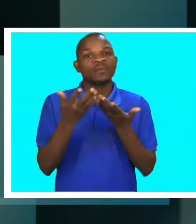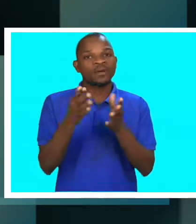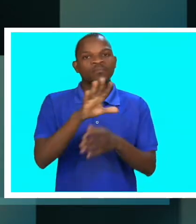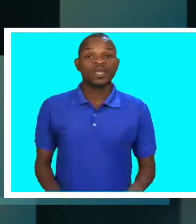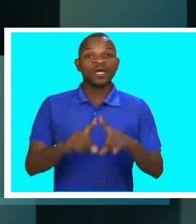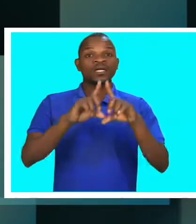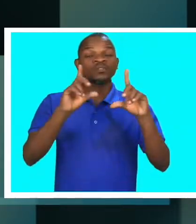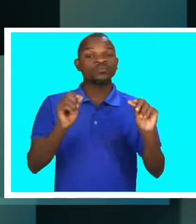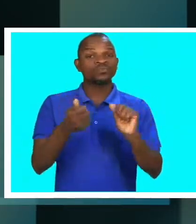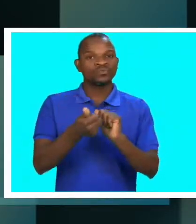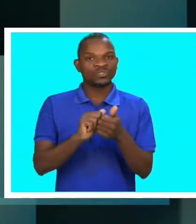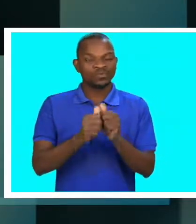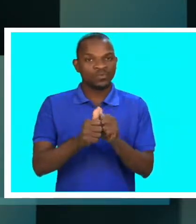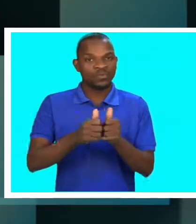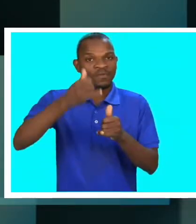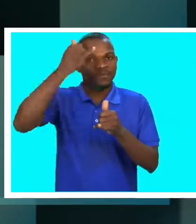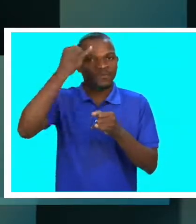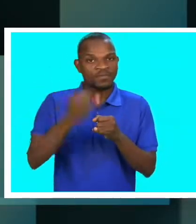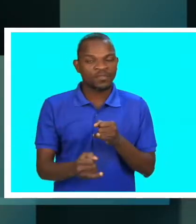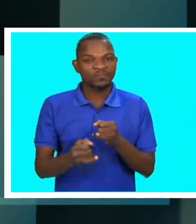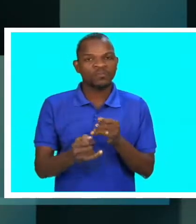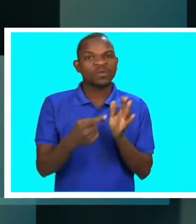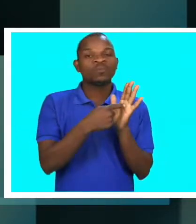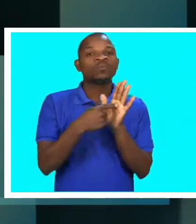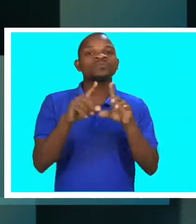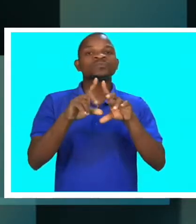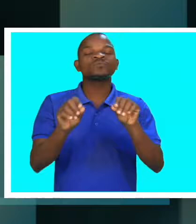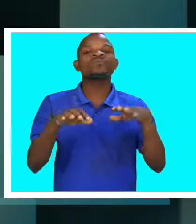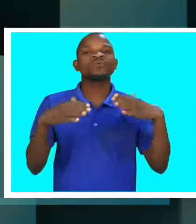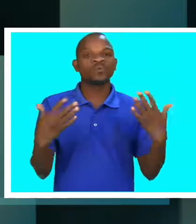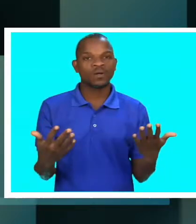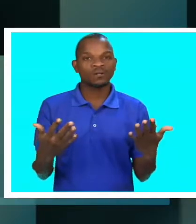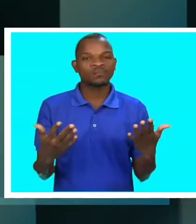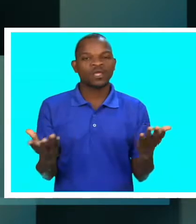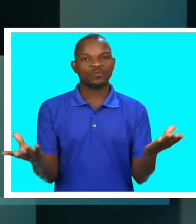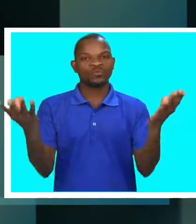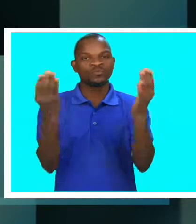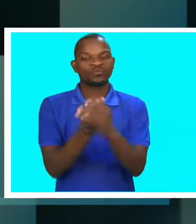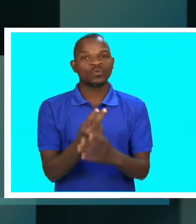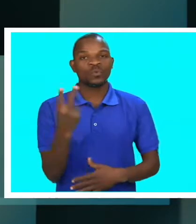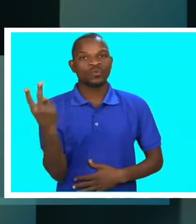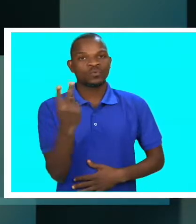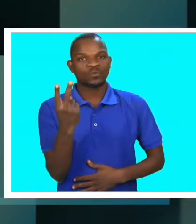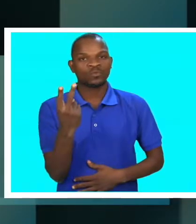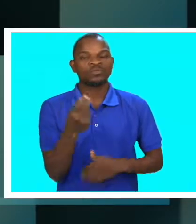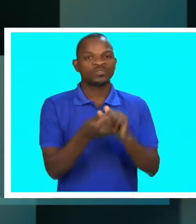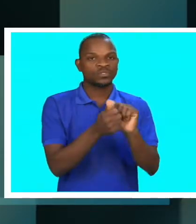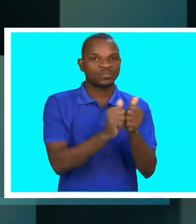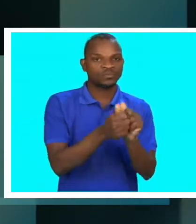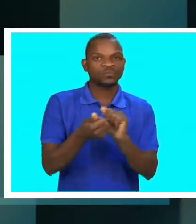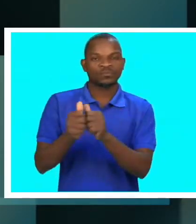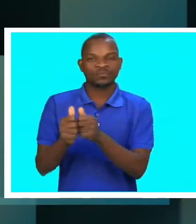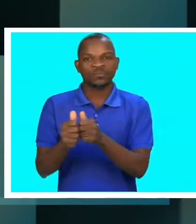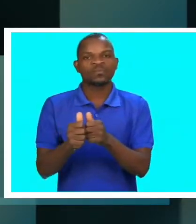todos de parabéns. Nota de destaque da final do evento vai para o fato de ter juntado as duas